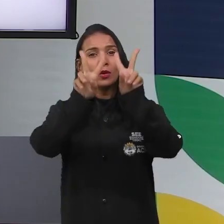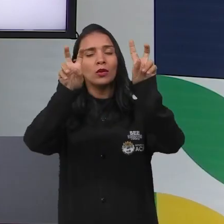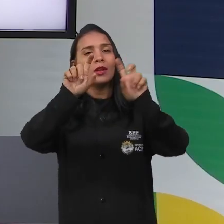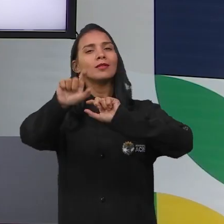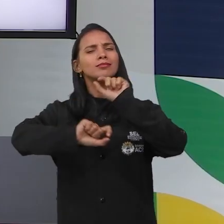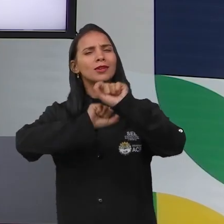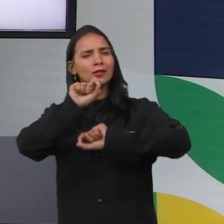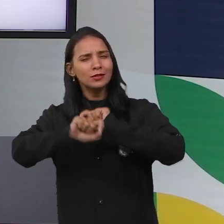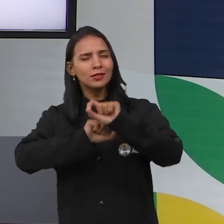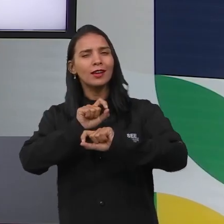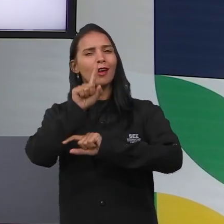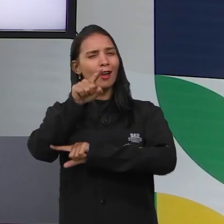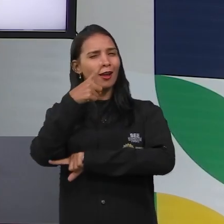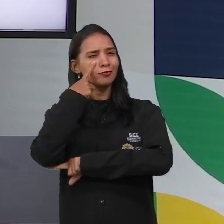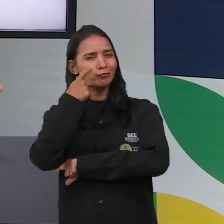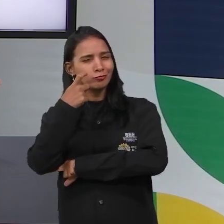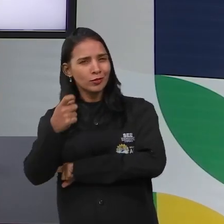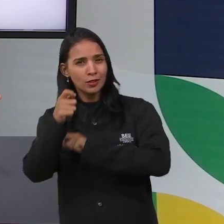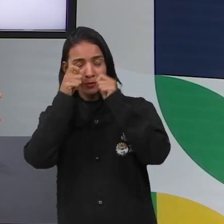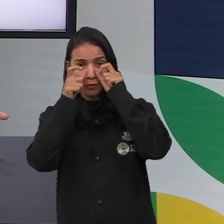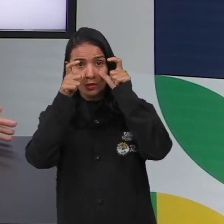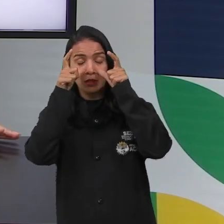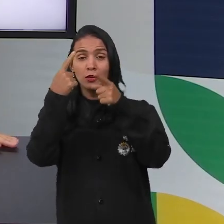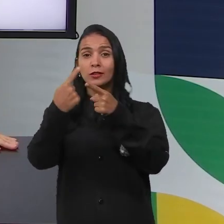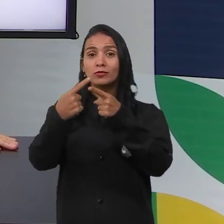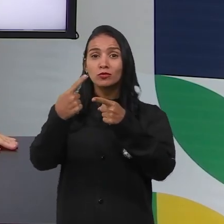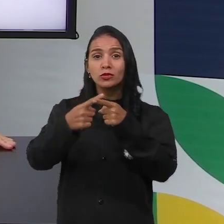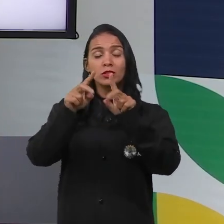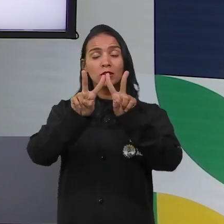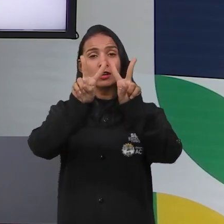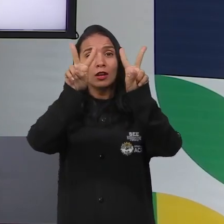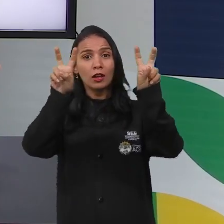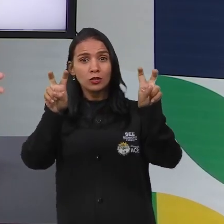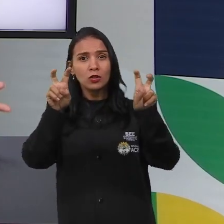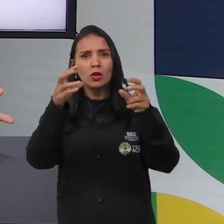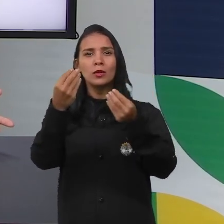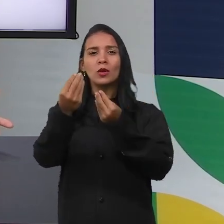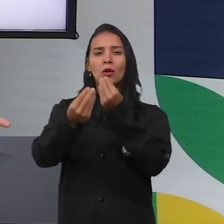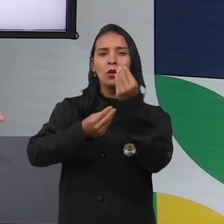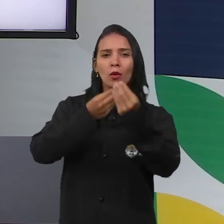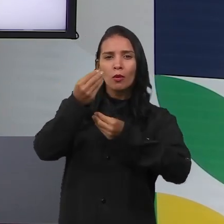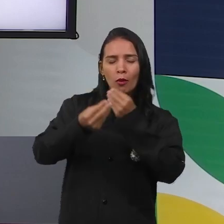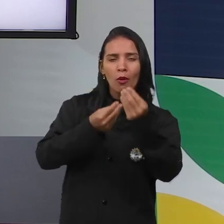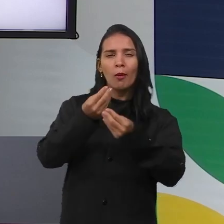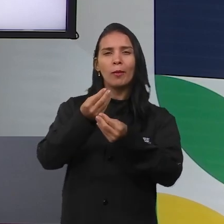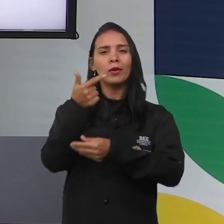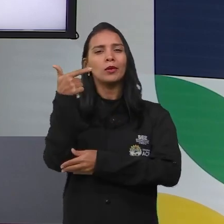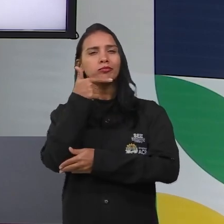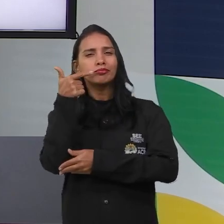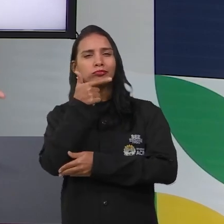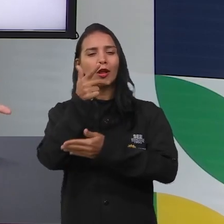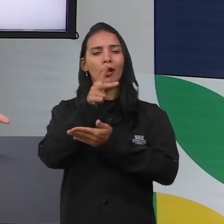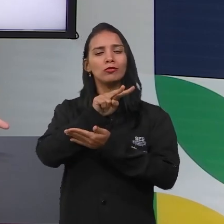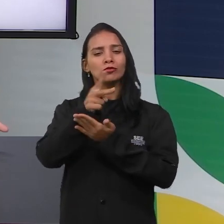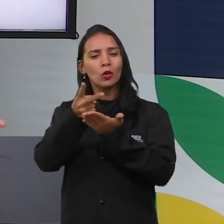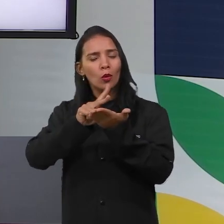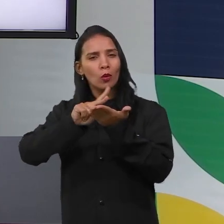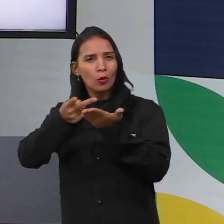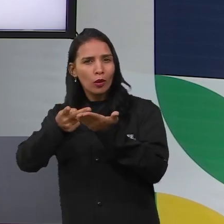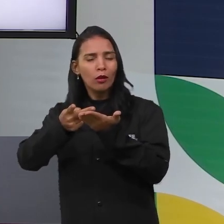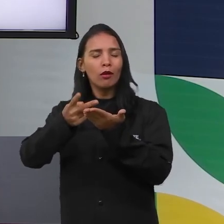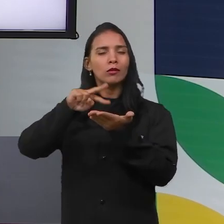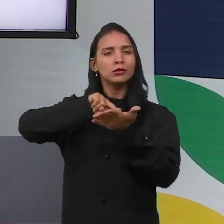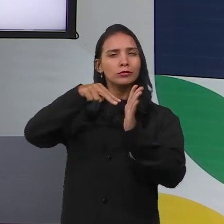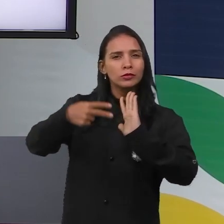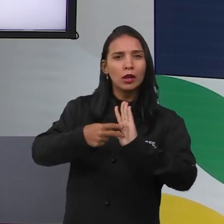um tema bem interessante, porque nós vamos falar de humor de duplo sentido, o que seria a polissemia, o